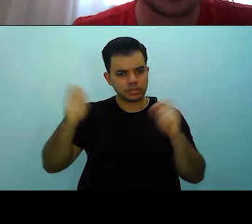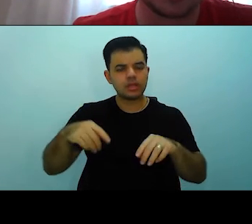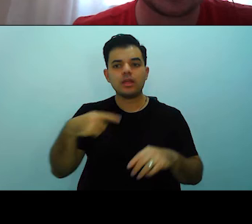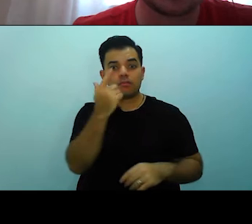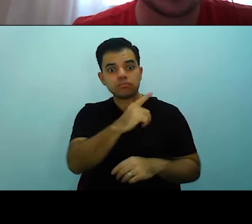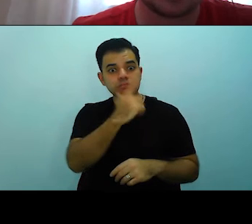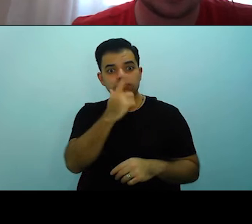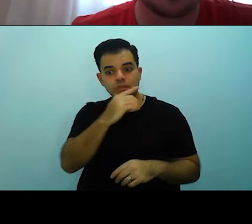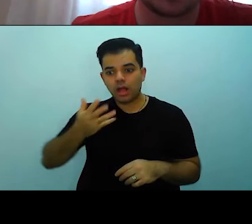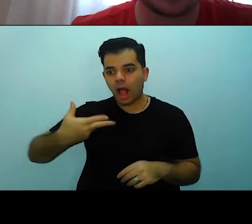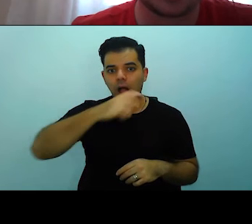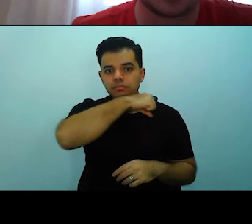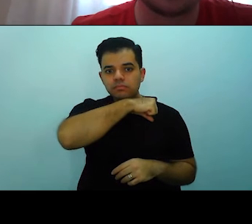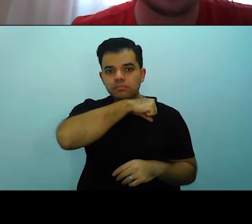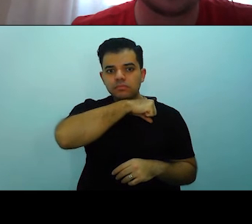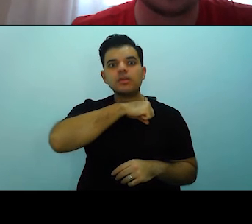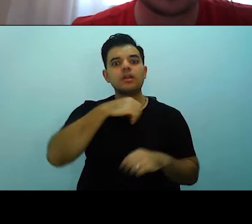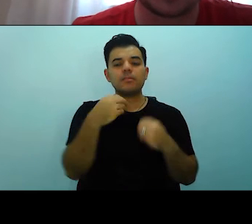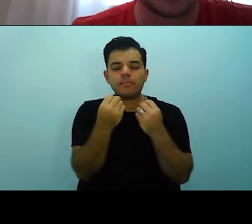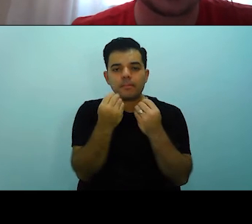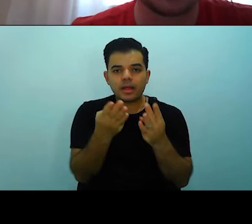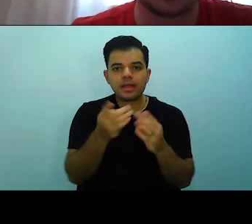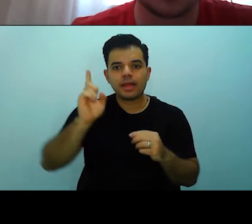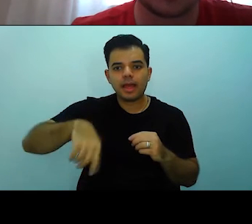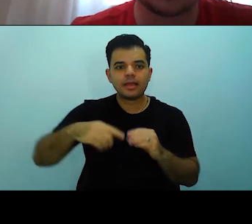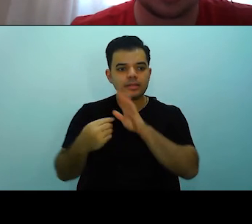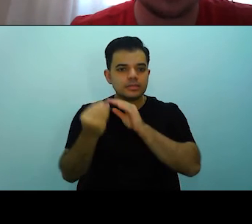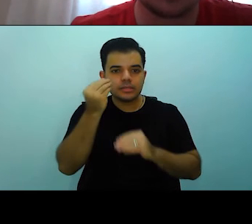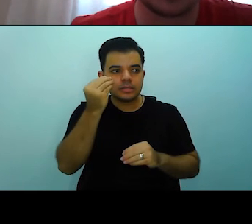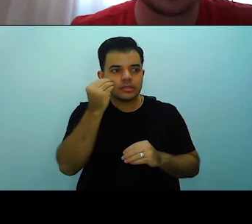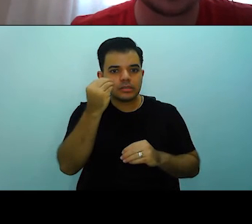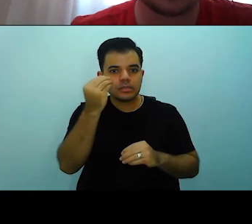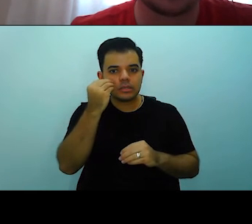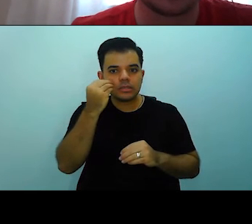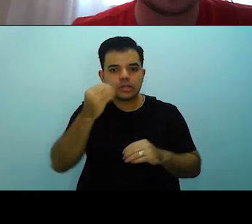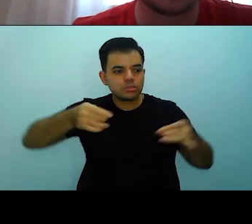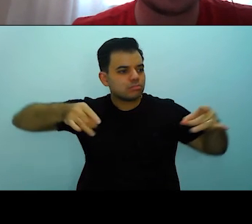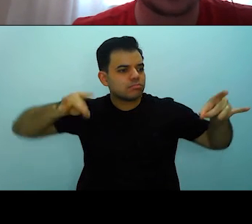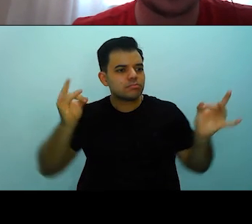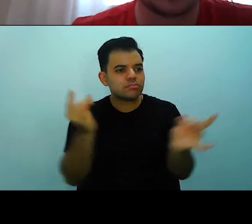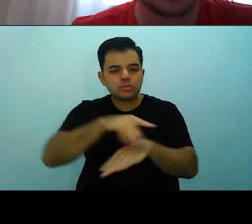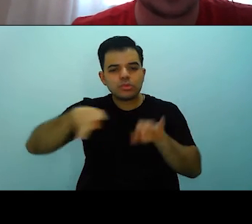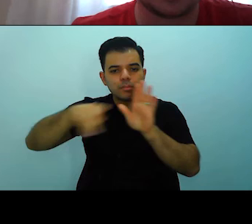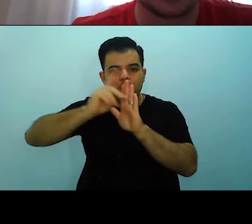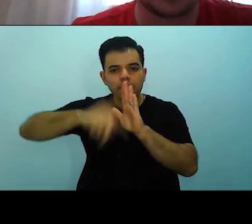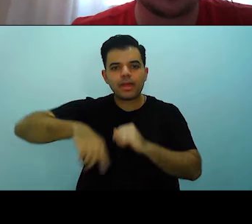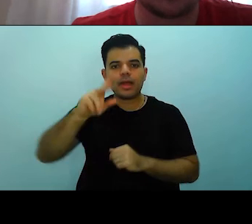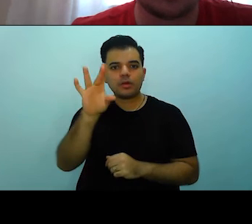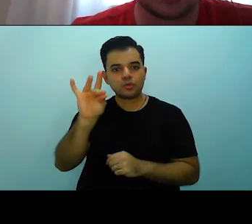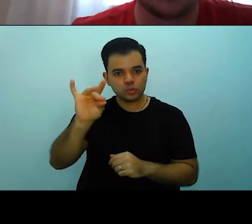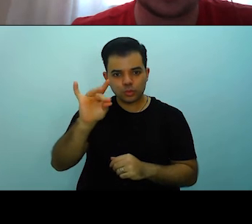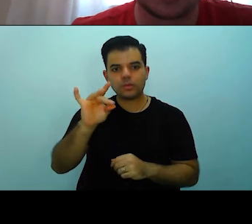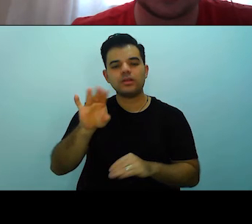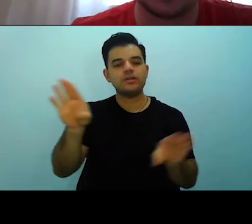acelerar o processo, né, para entregar os testes e tudo mais de automação, né,